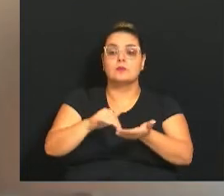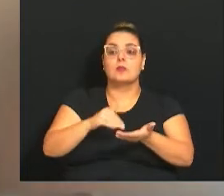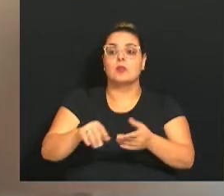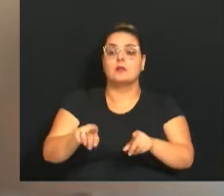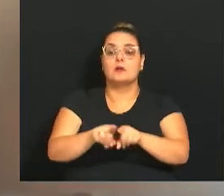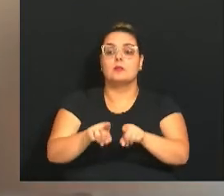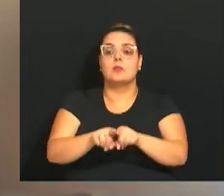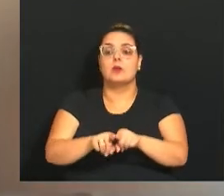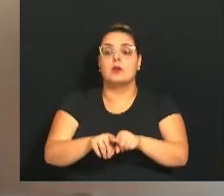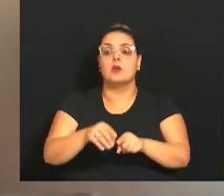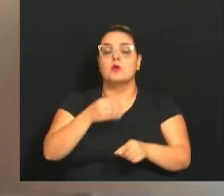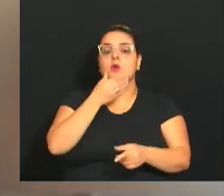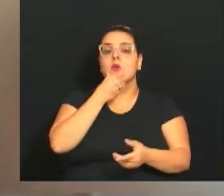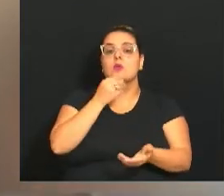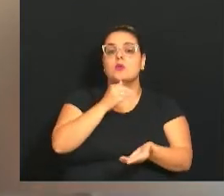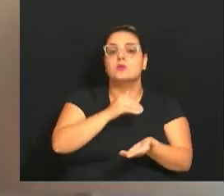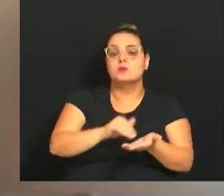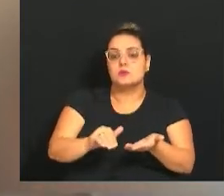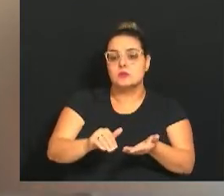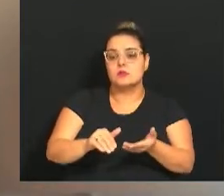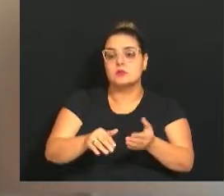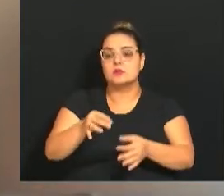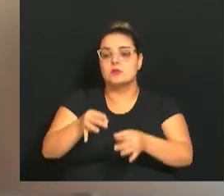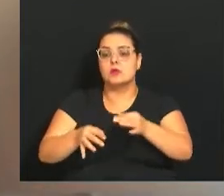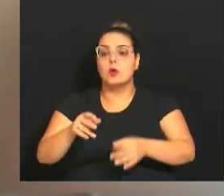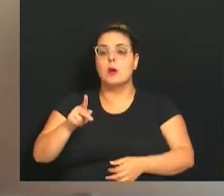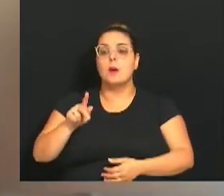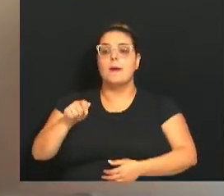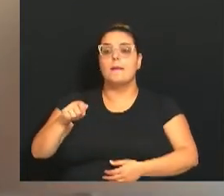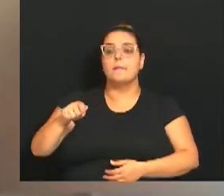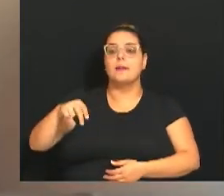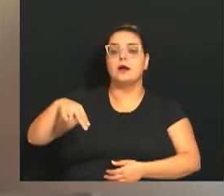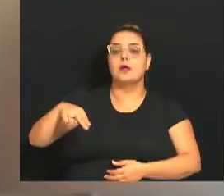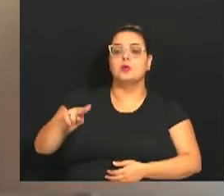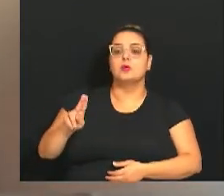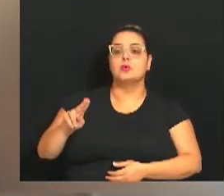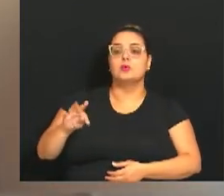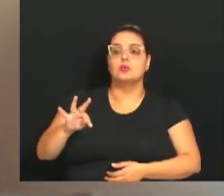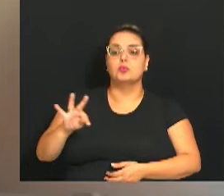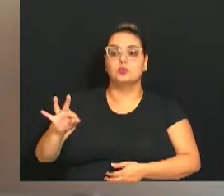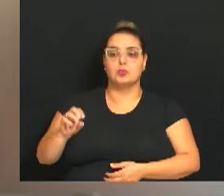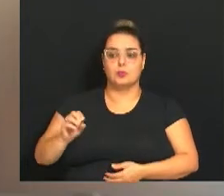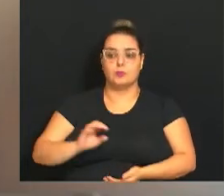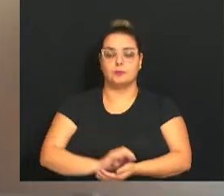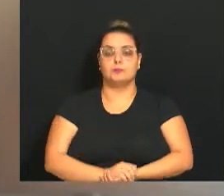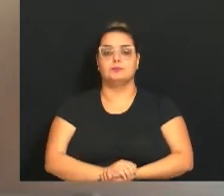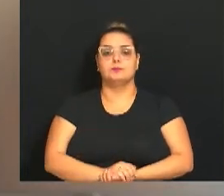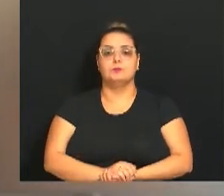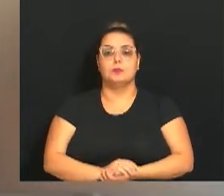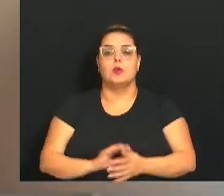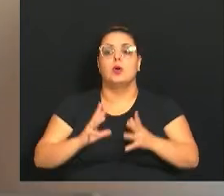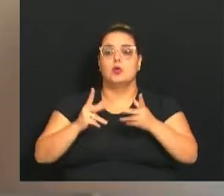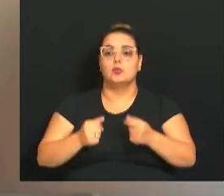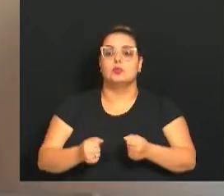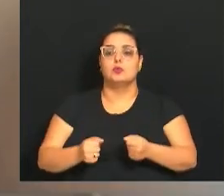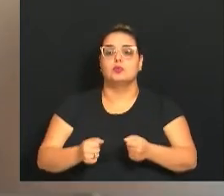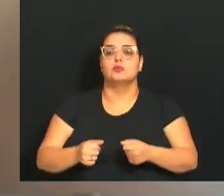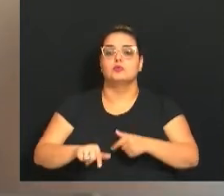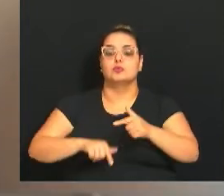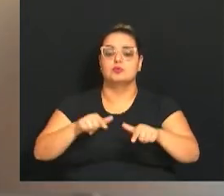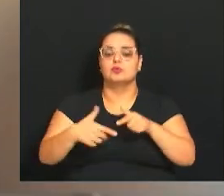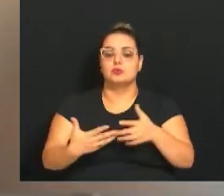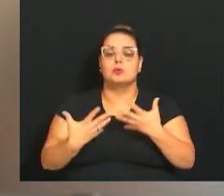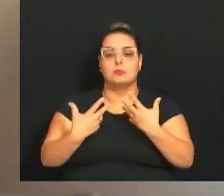secretário municipal de Justiça, Peter Panuto. Acho que com relação às funções gratificadas, a secretária, com